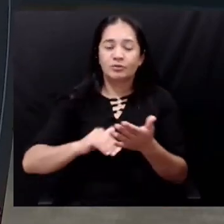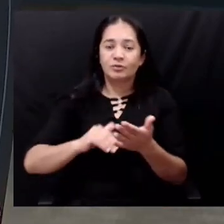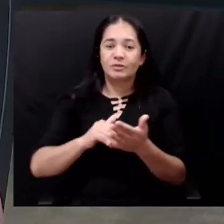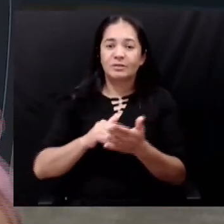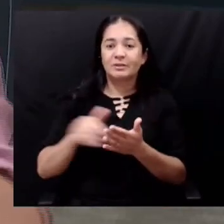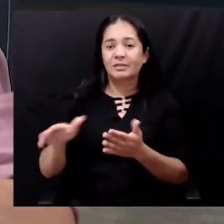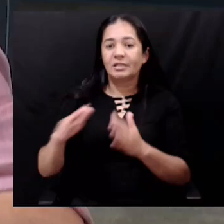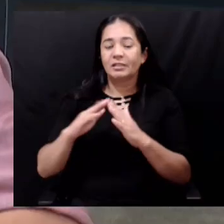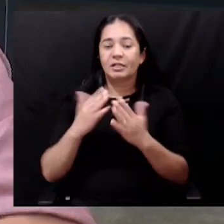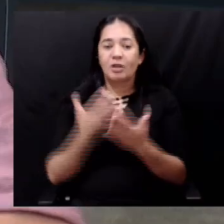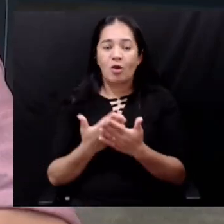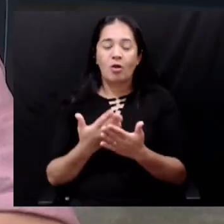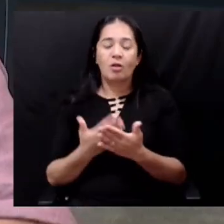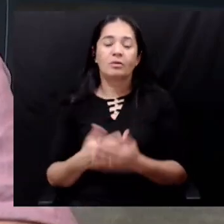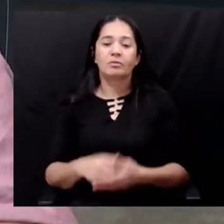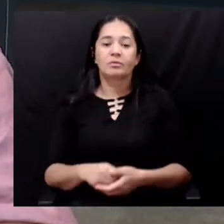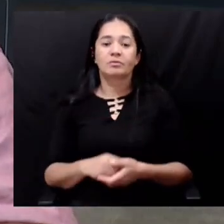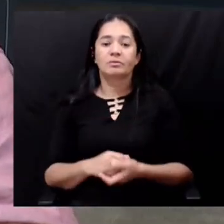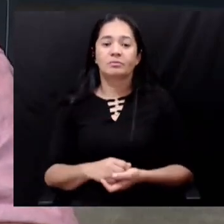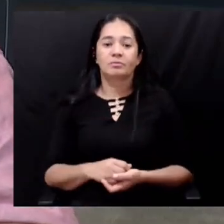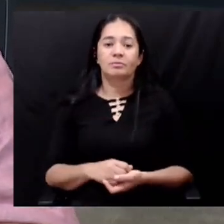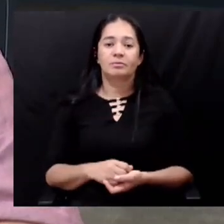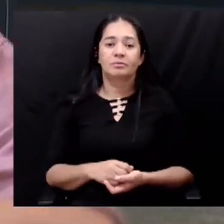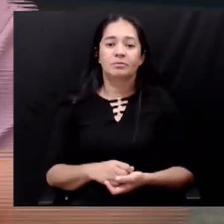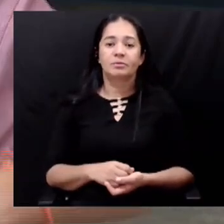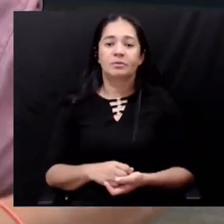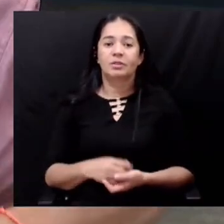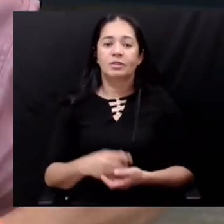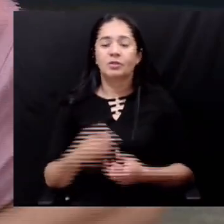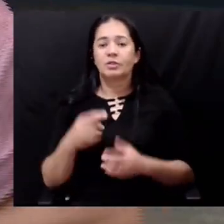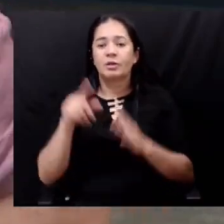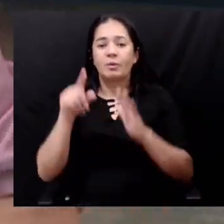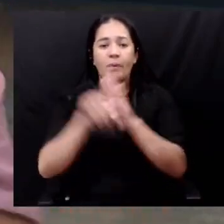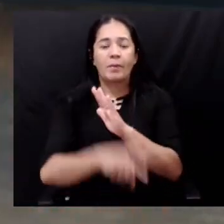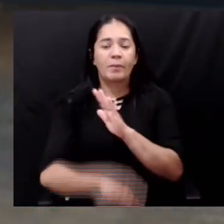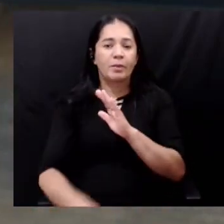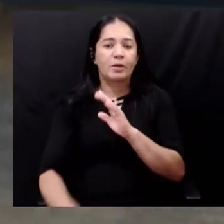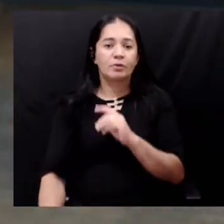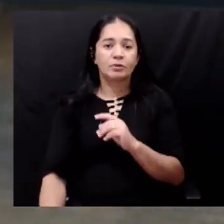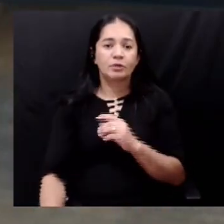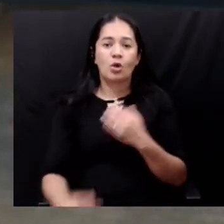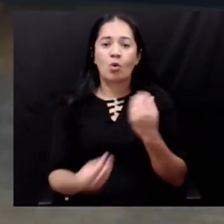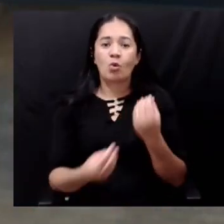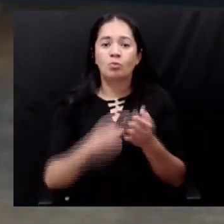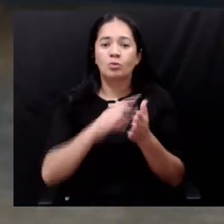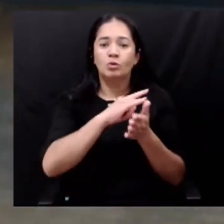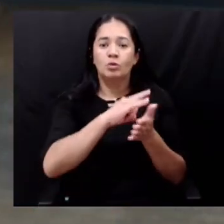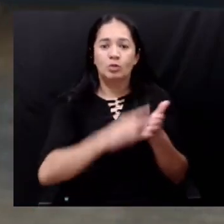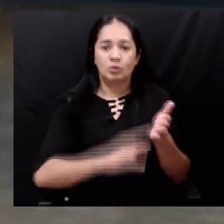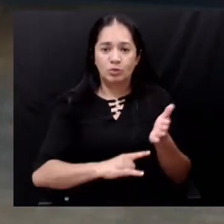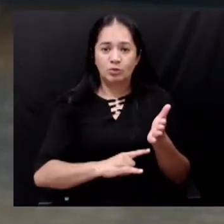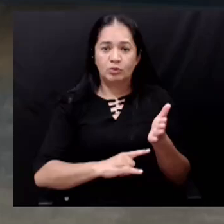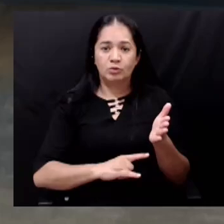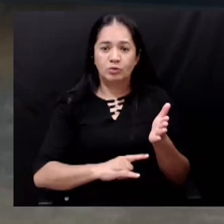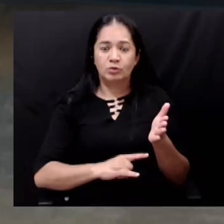contribuição. Eu só queria fazer uma pergunta, se a documentação, a gente tem uma